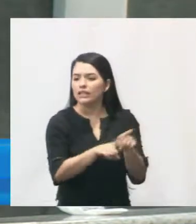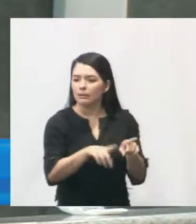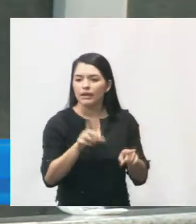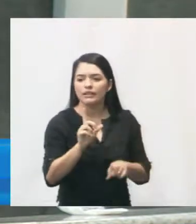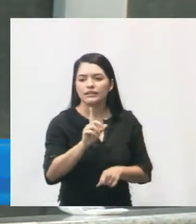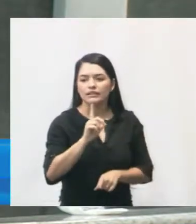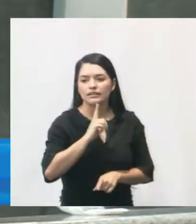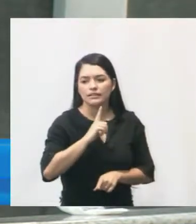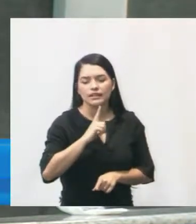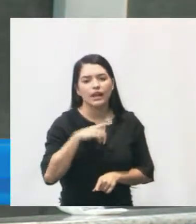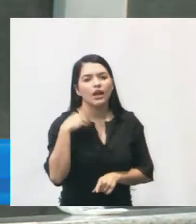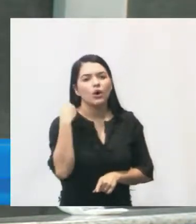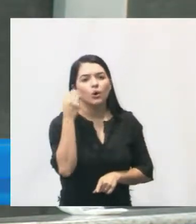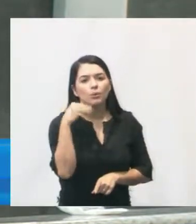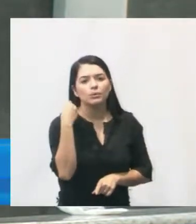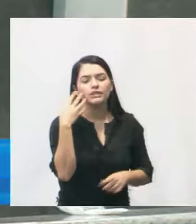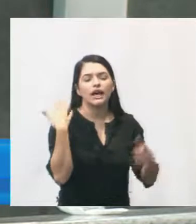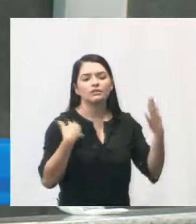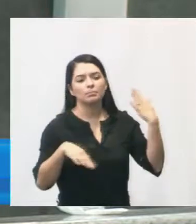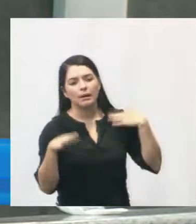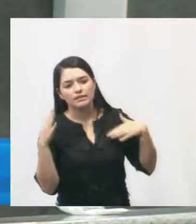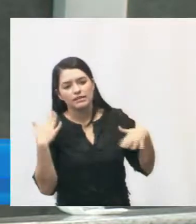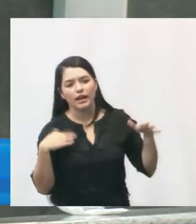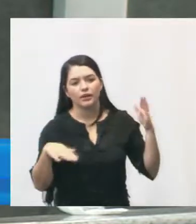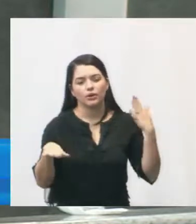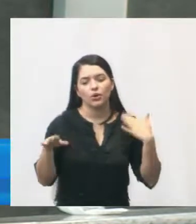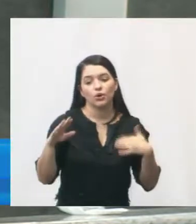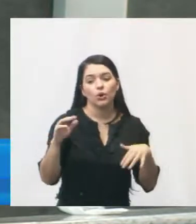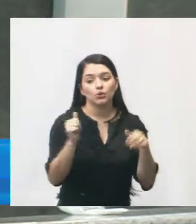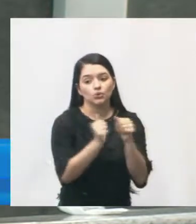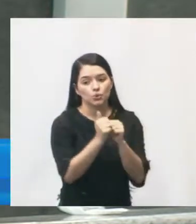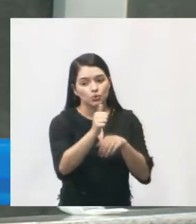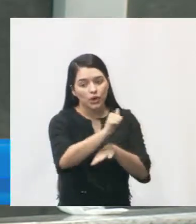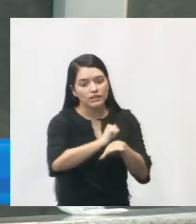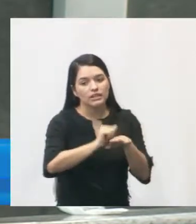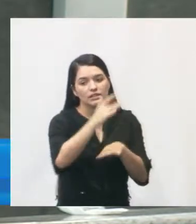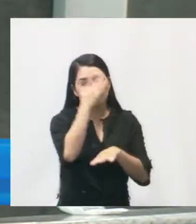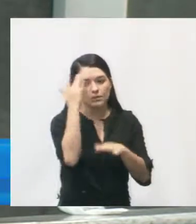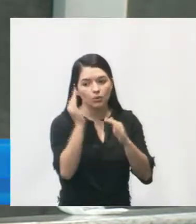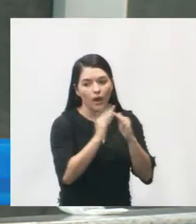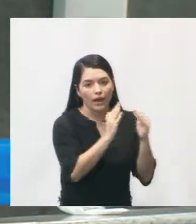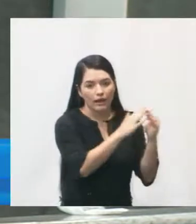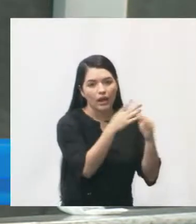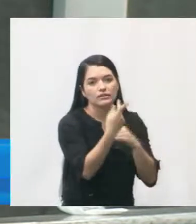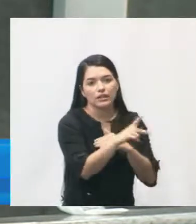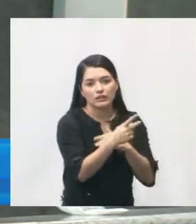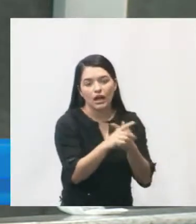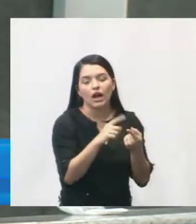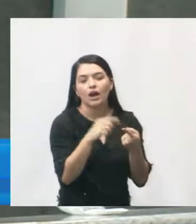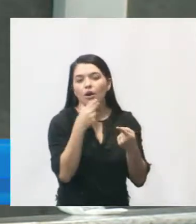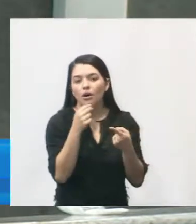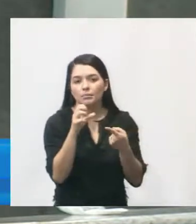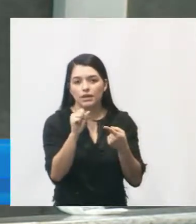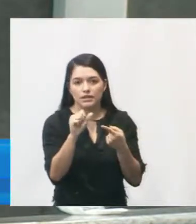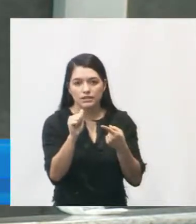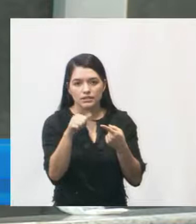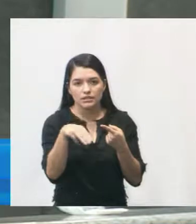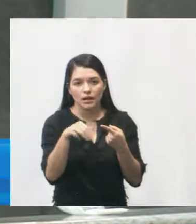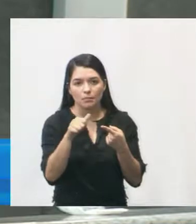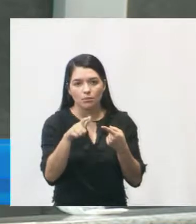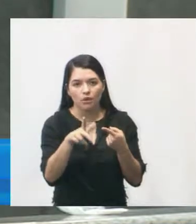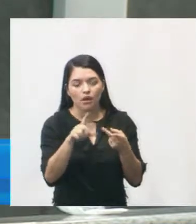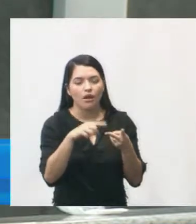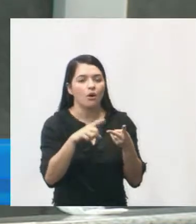lazer. Através da Associação de Moradores, Samuel, a Marvel e o Eduardo Borges, eu